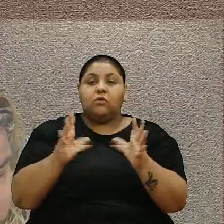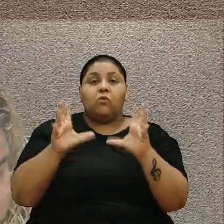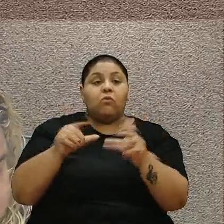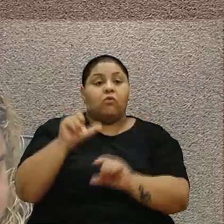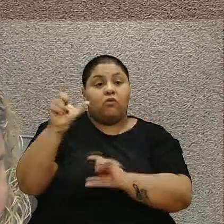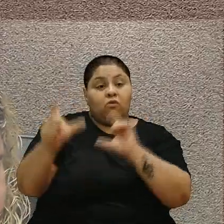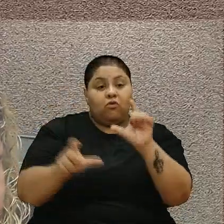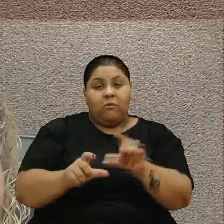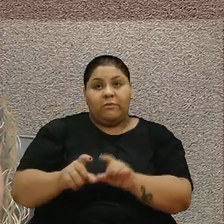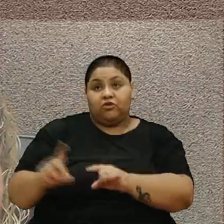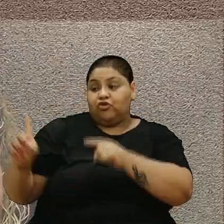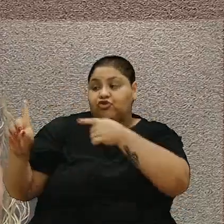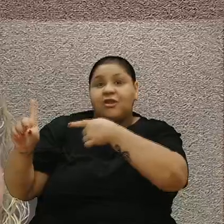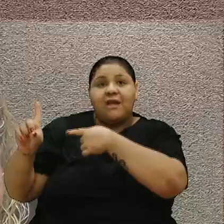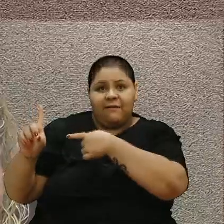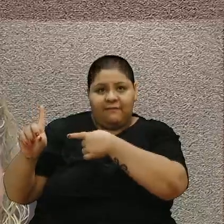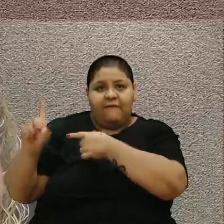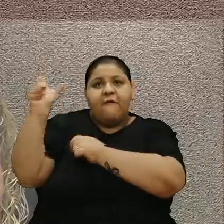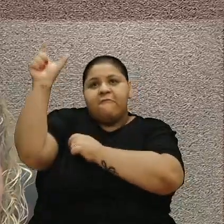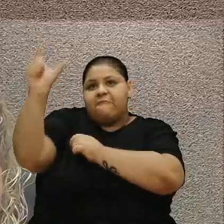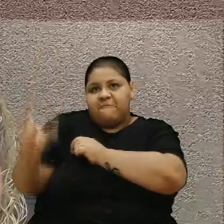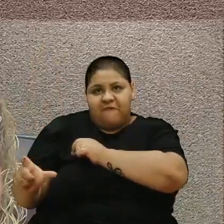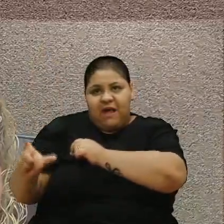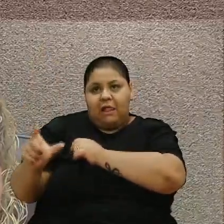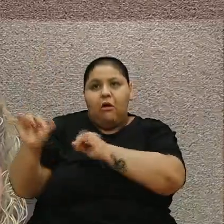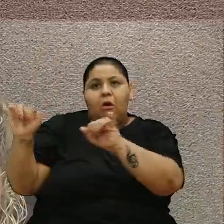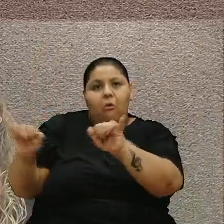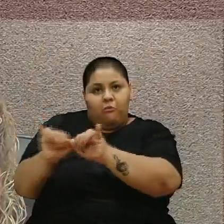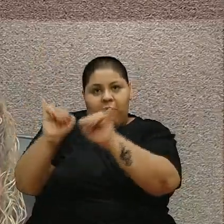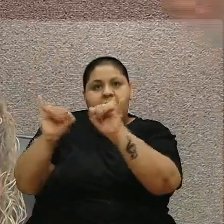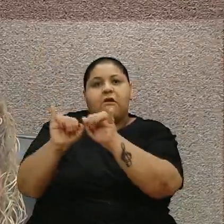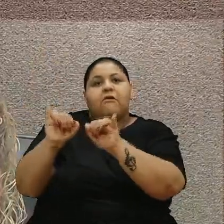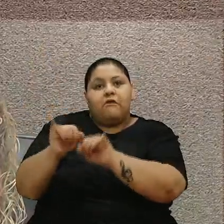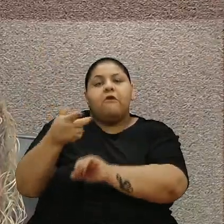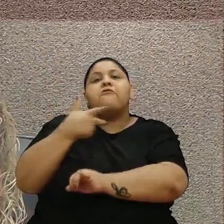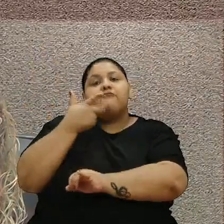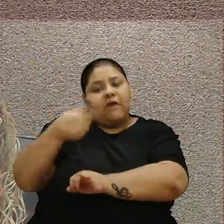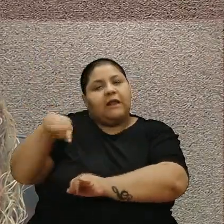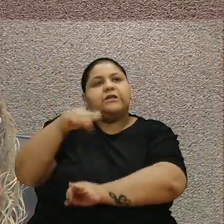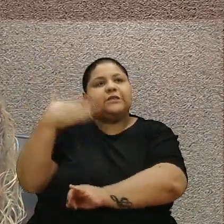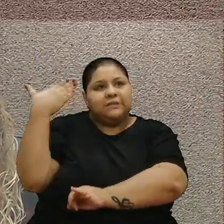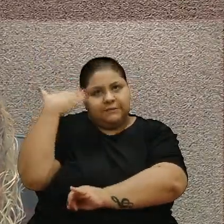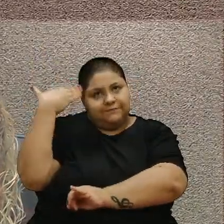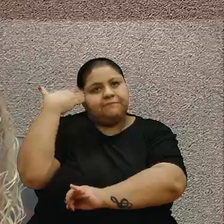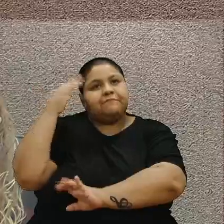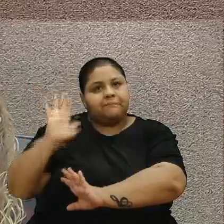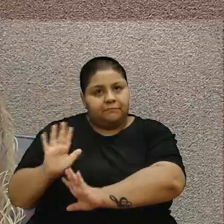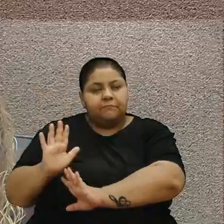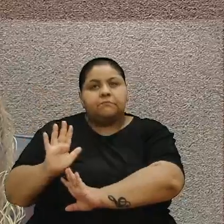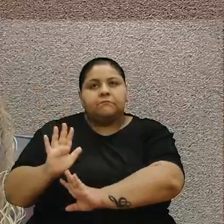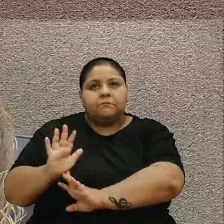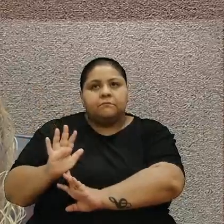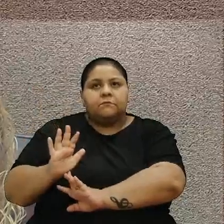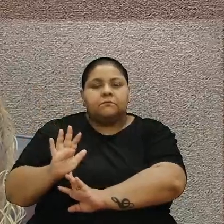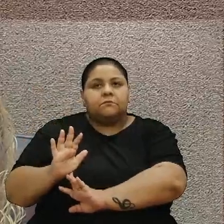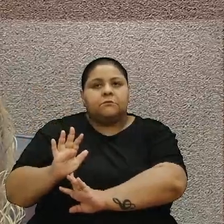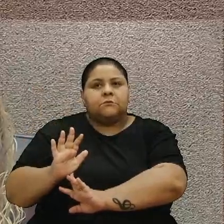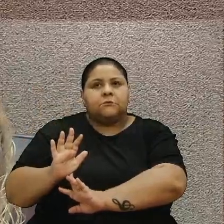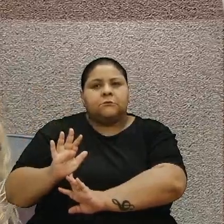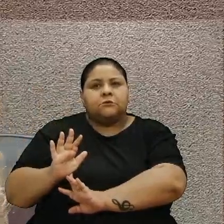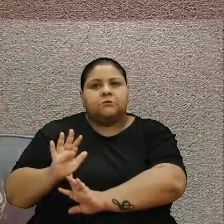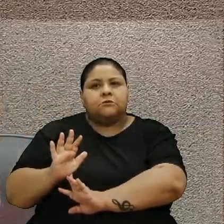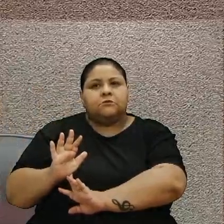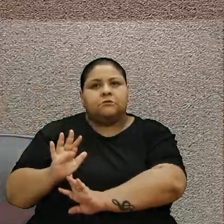alguém de direita fala alguma asneira, porque fala, a gente sabe disso, né? Fala alguma asneira,